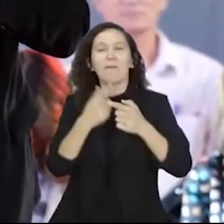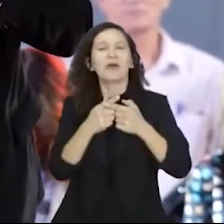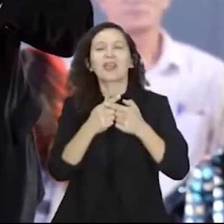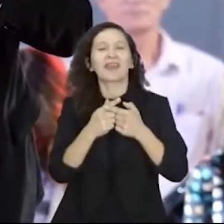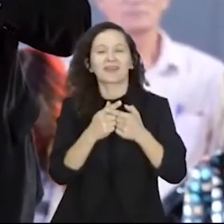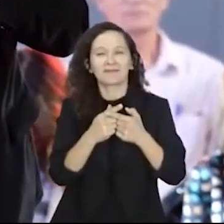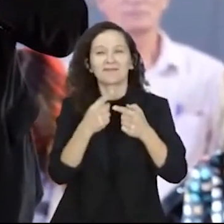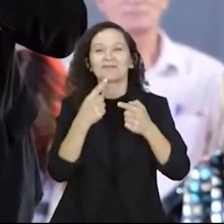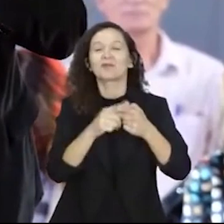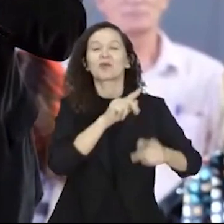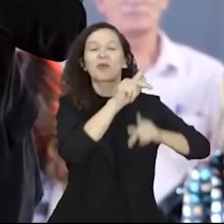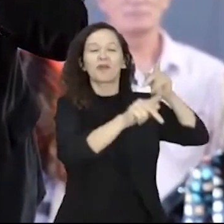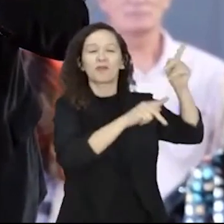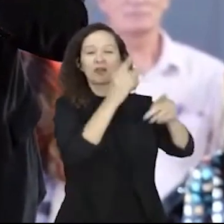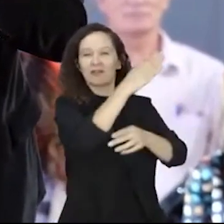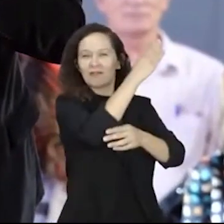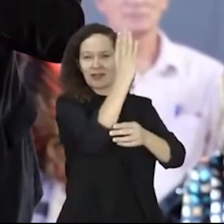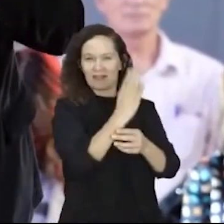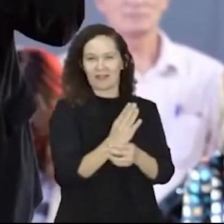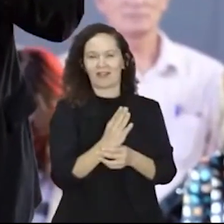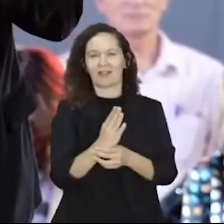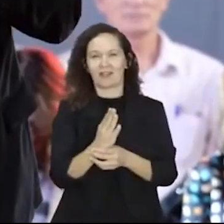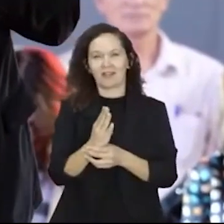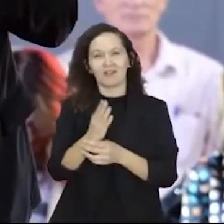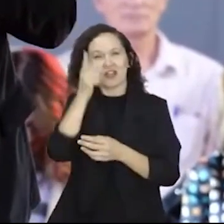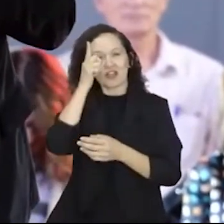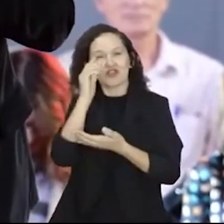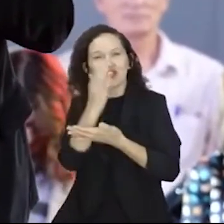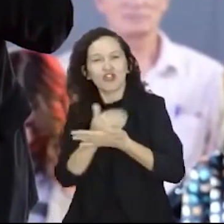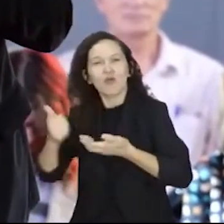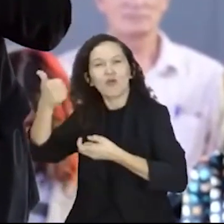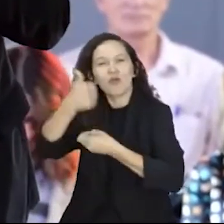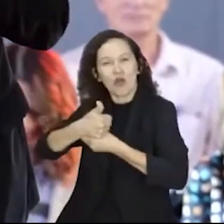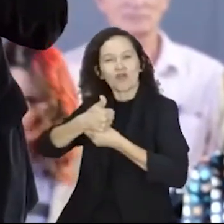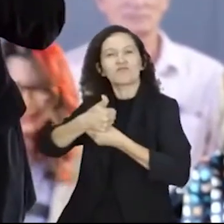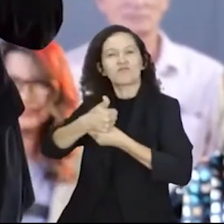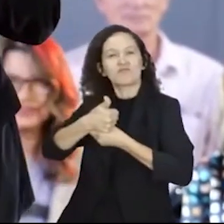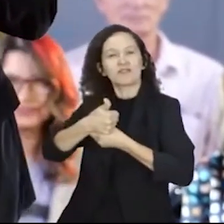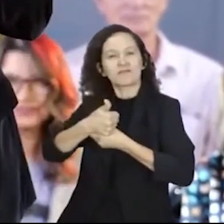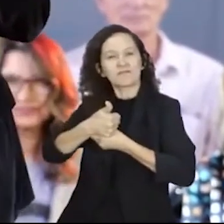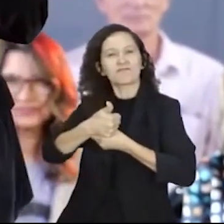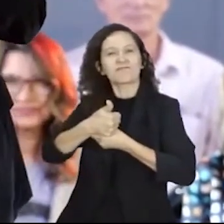brasileiro vai dar um golpe na urna